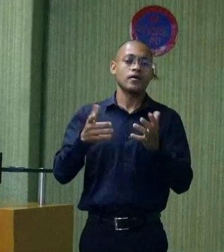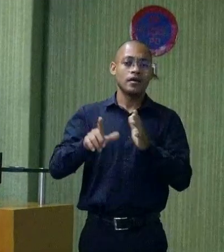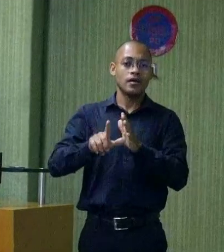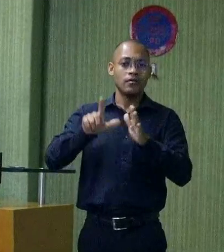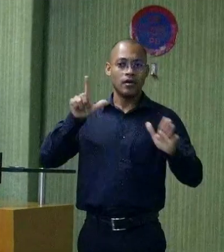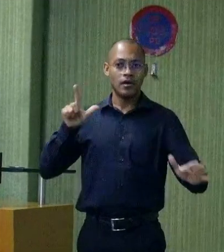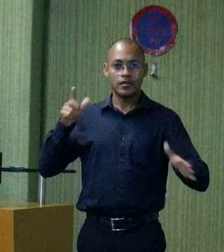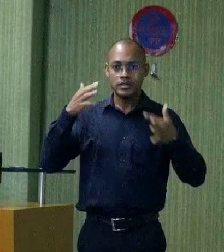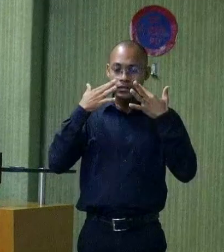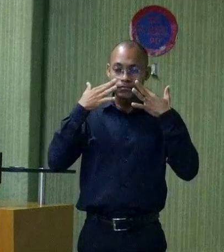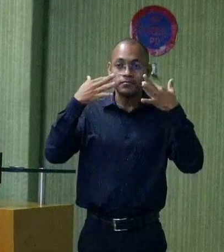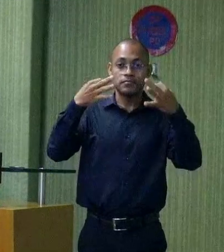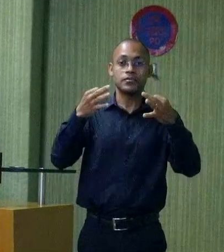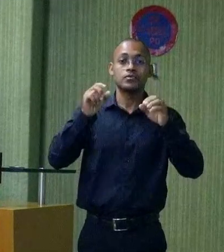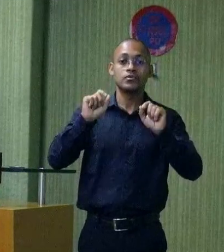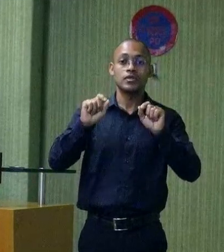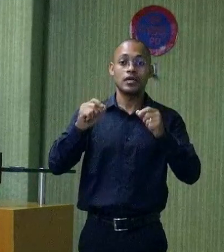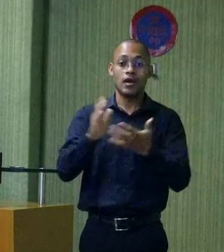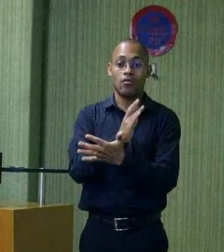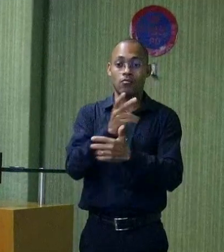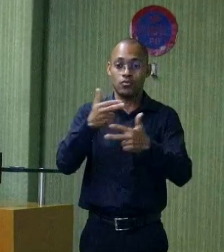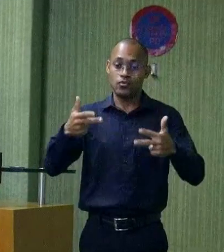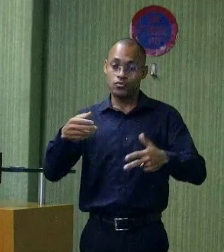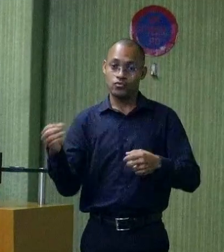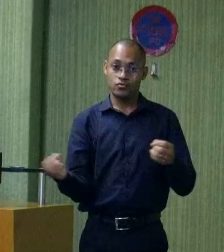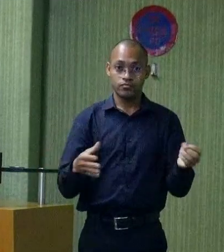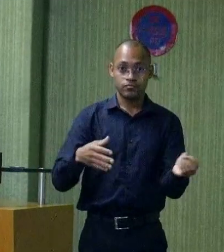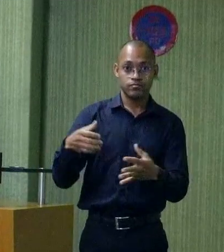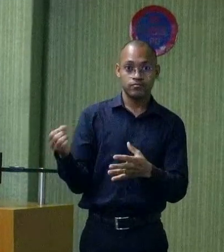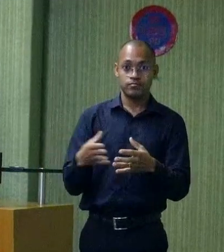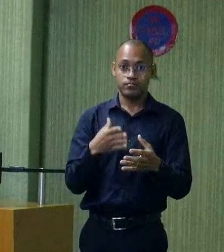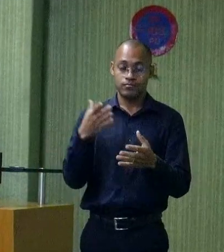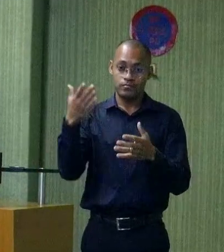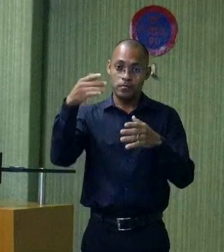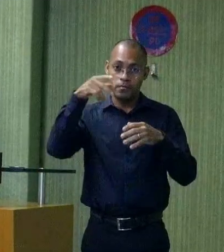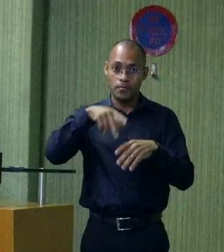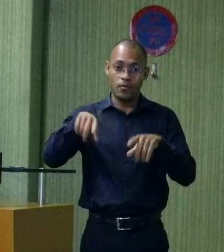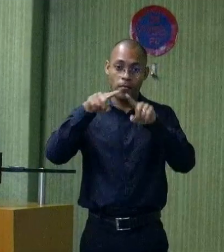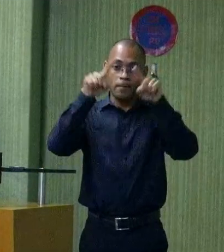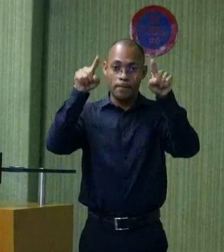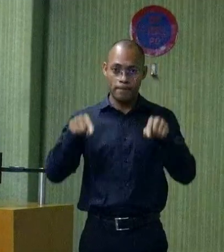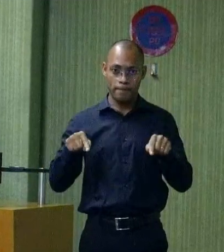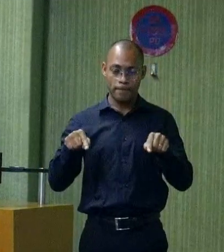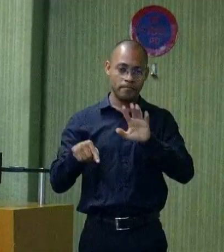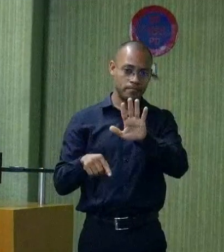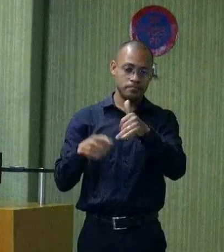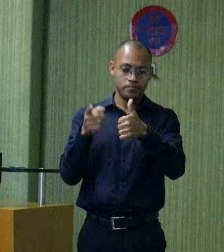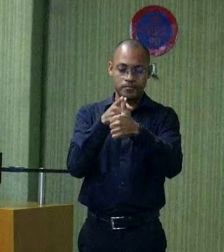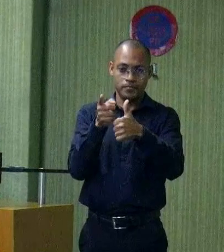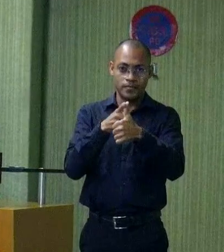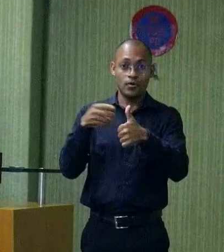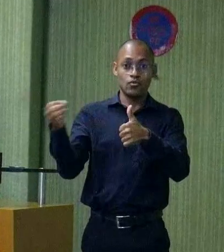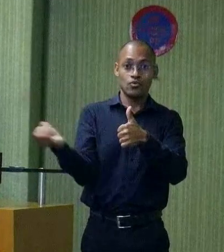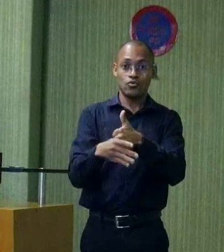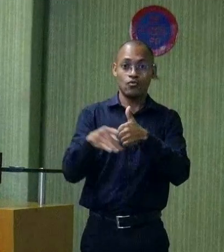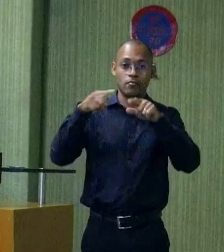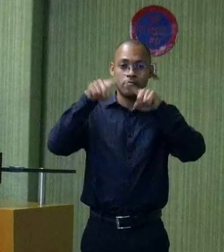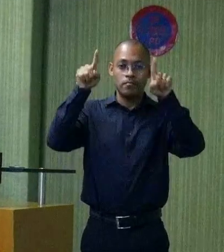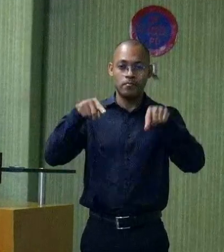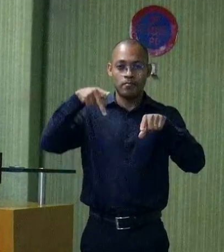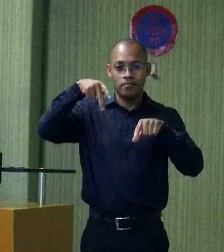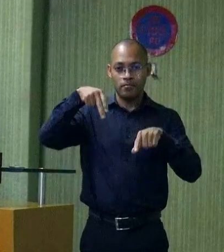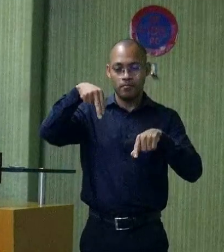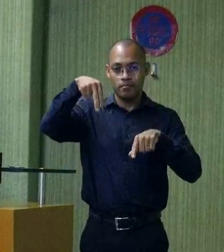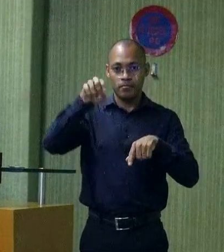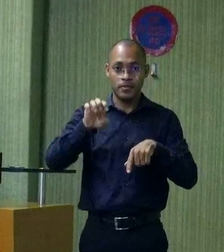da de algumas inovações eh do novo pne né primeiramente o novo pne ele dá maior